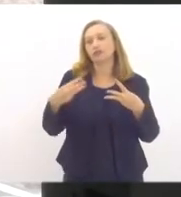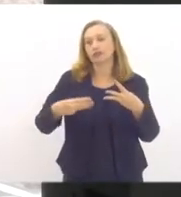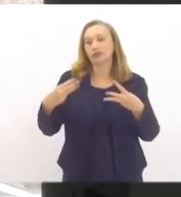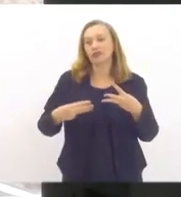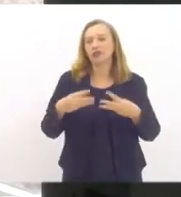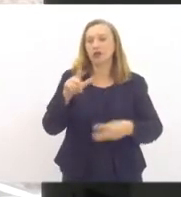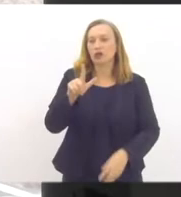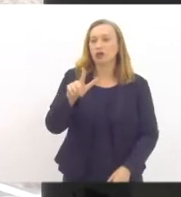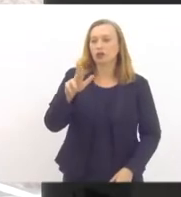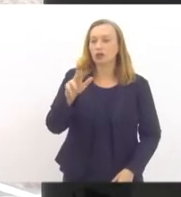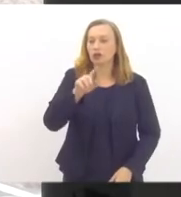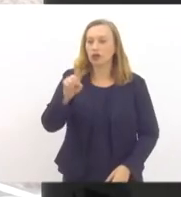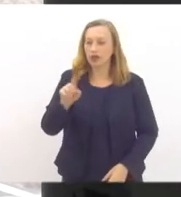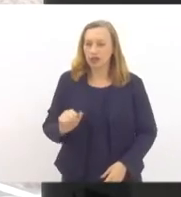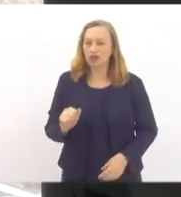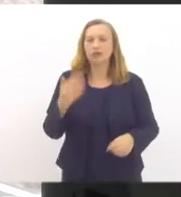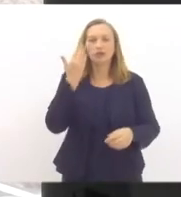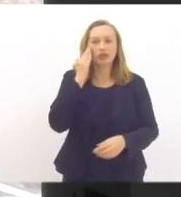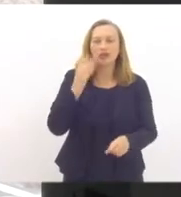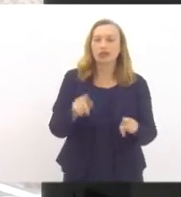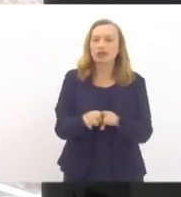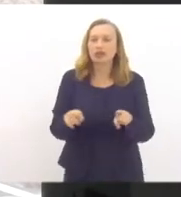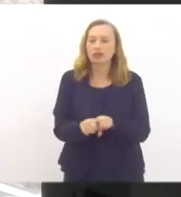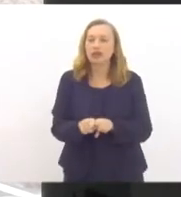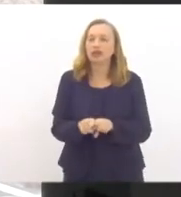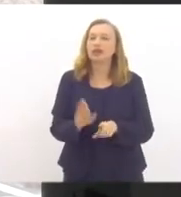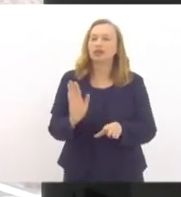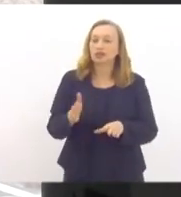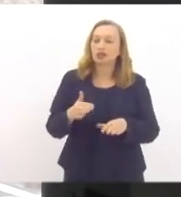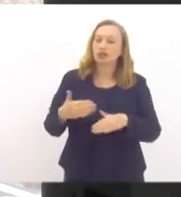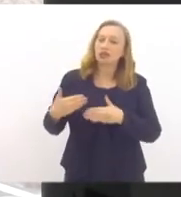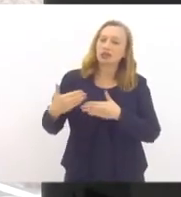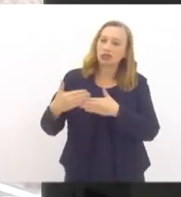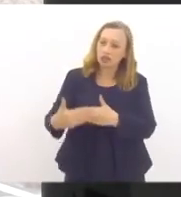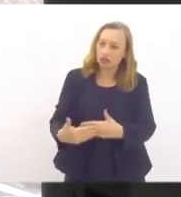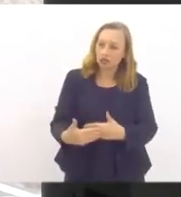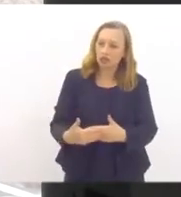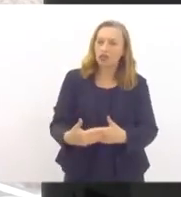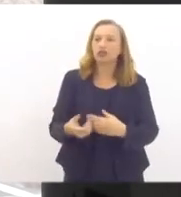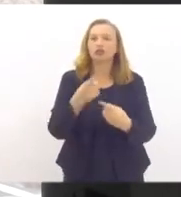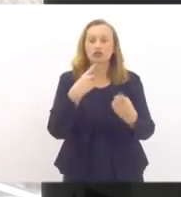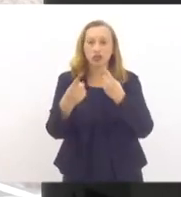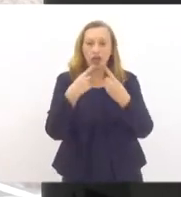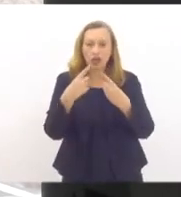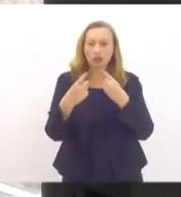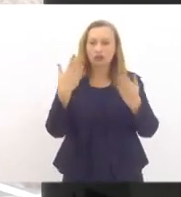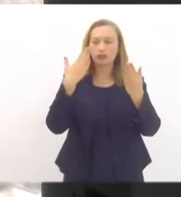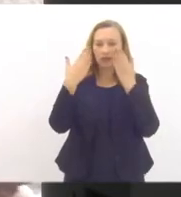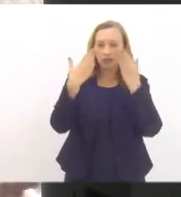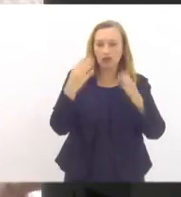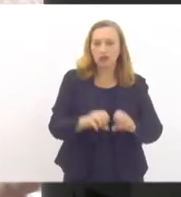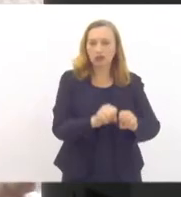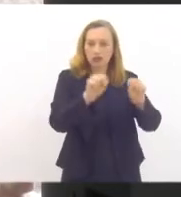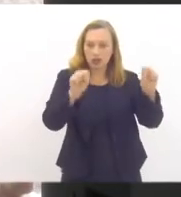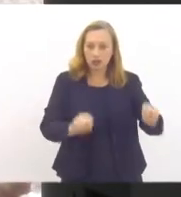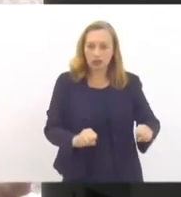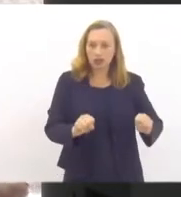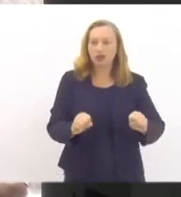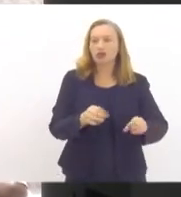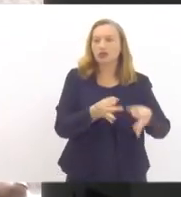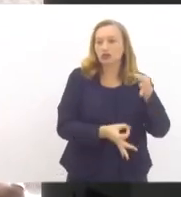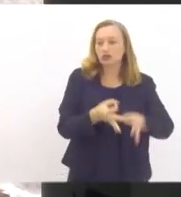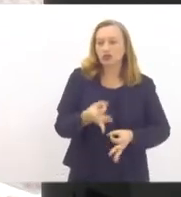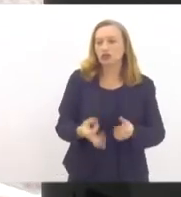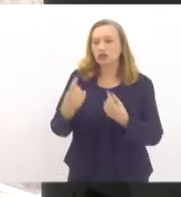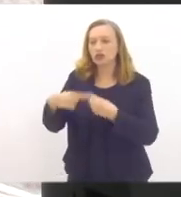Luísa Bertrami, por entender também que a Luísa já vem construindo uma trajetória sólida nesse diálogo entre psicologia, sistemas de justiça e combate à